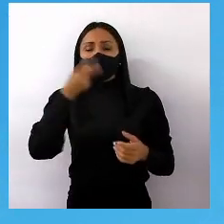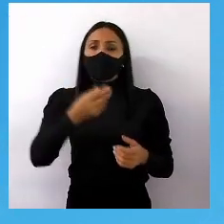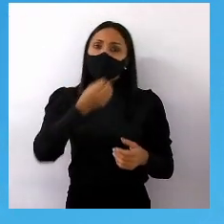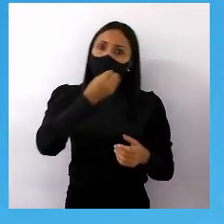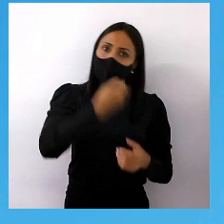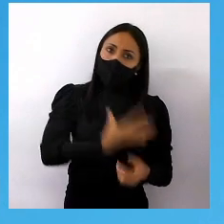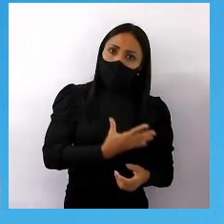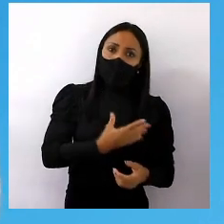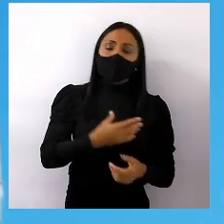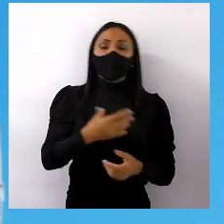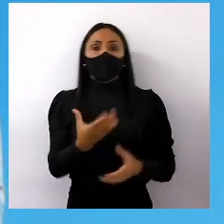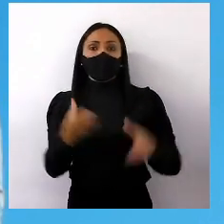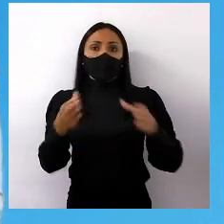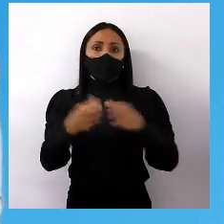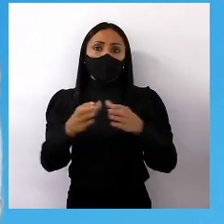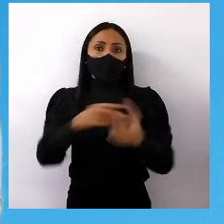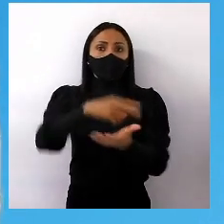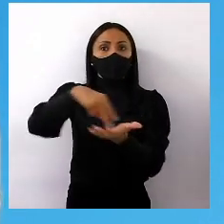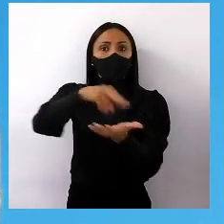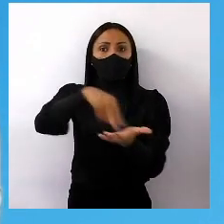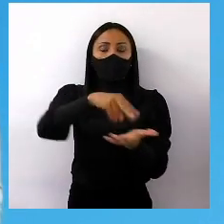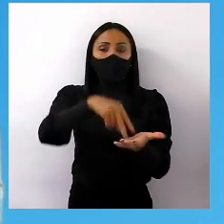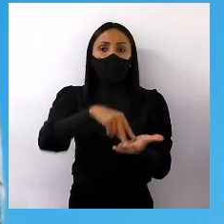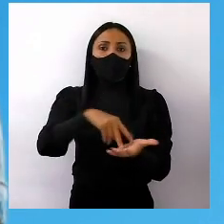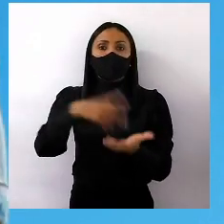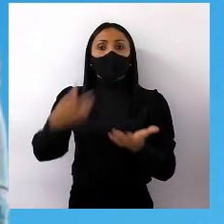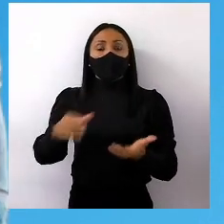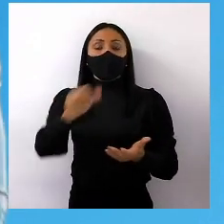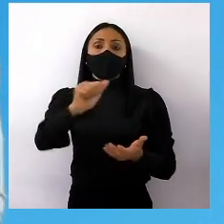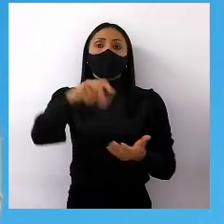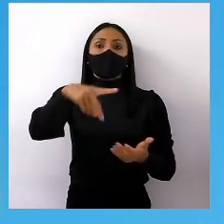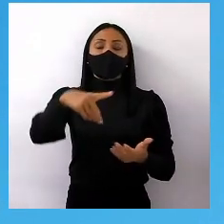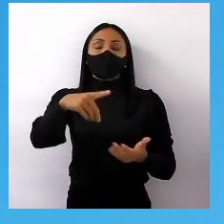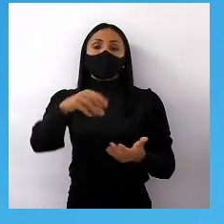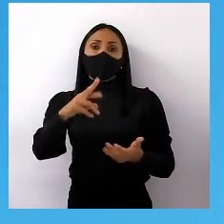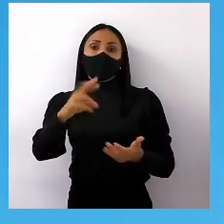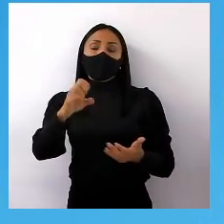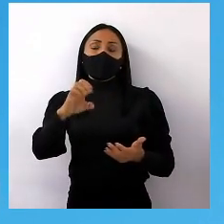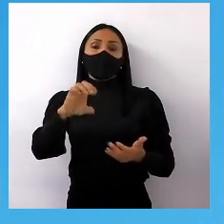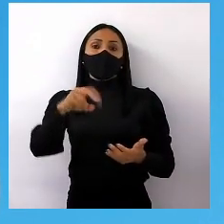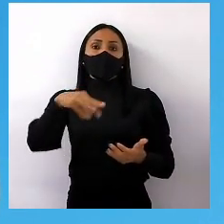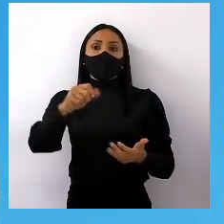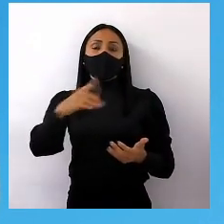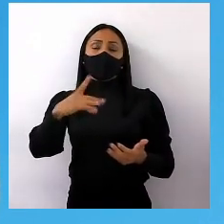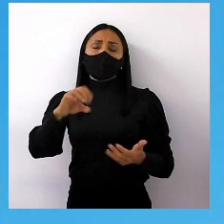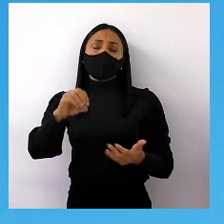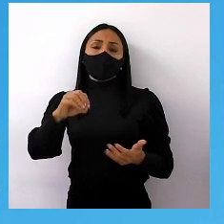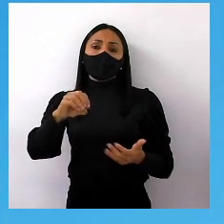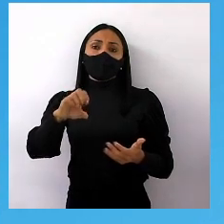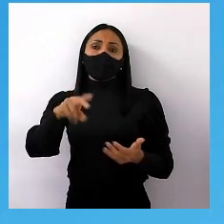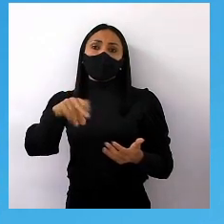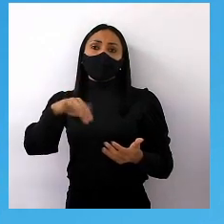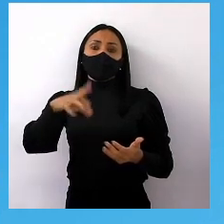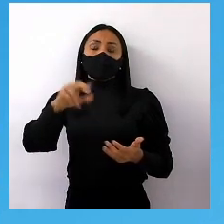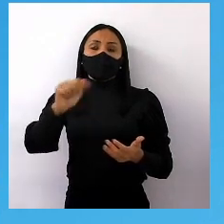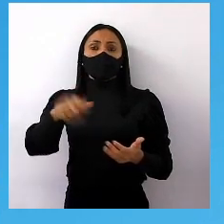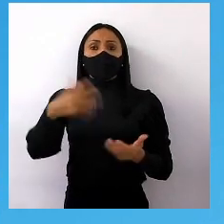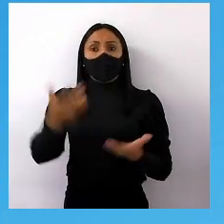do Balé Popular do Recife e do André Madureira, claro, em especial para o nosso estudante saber que ele vive em um